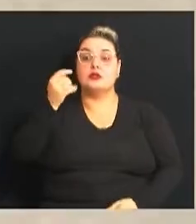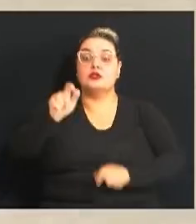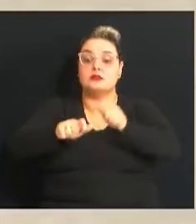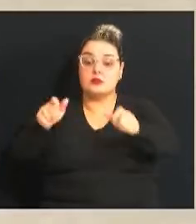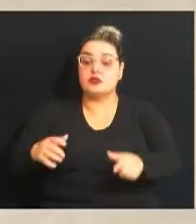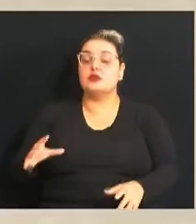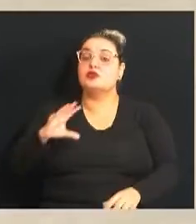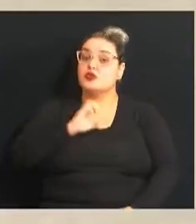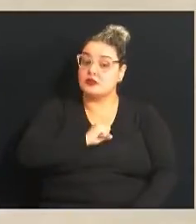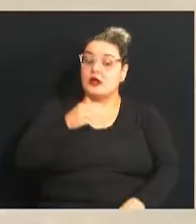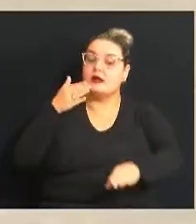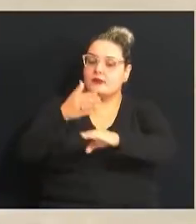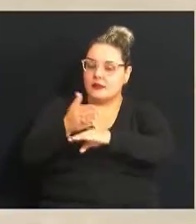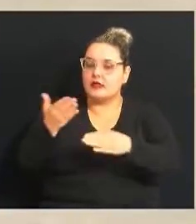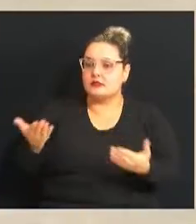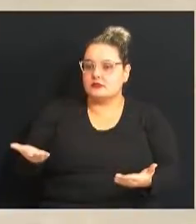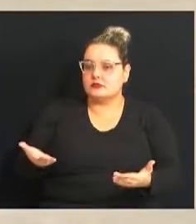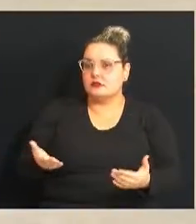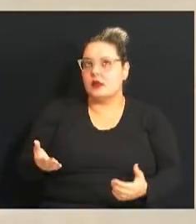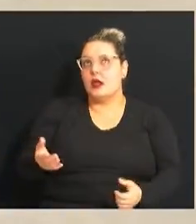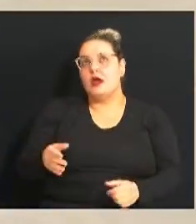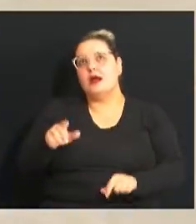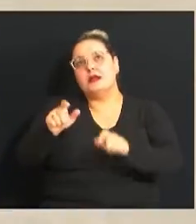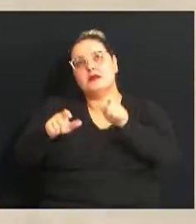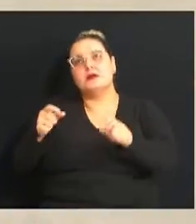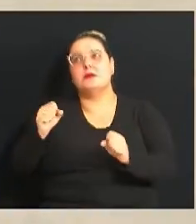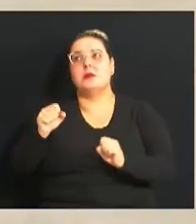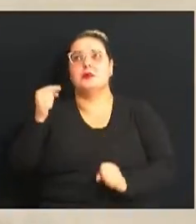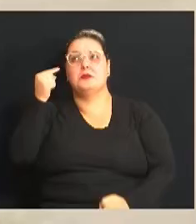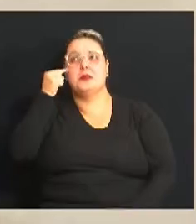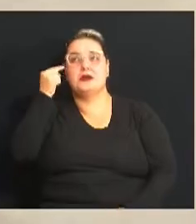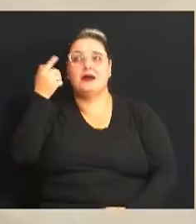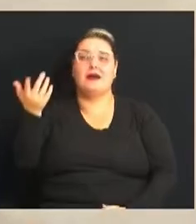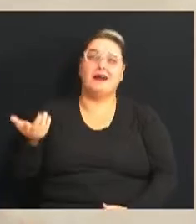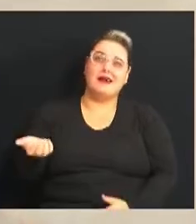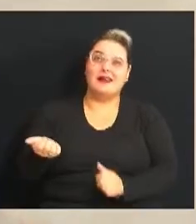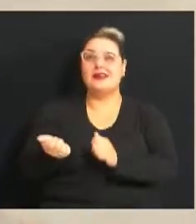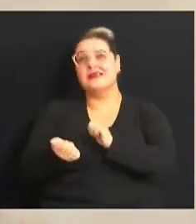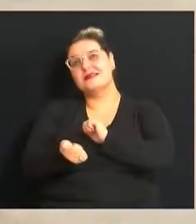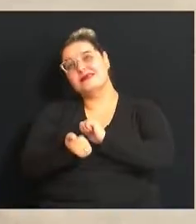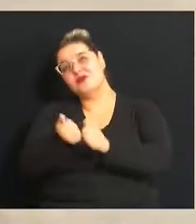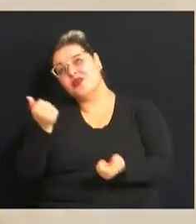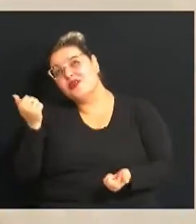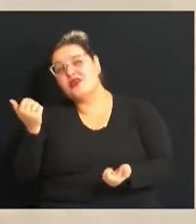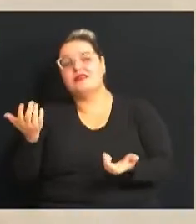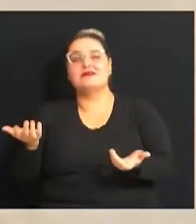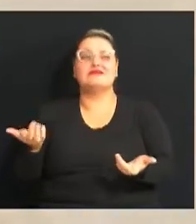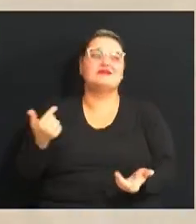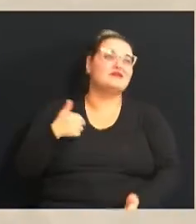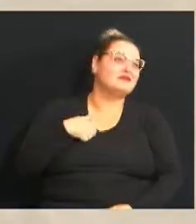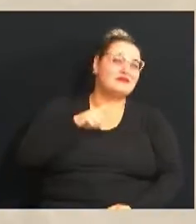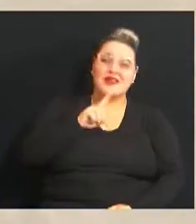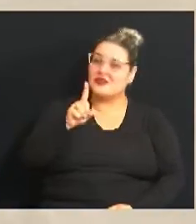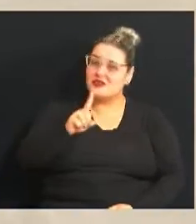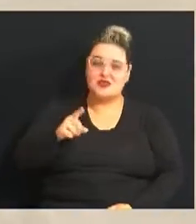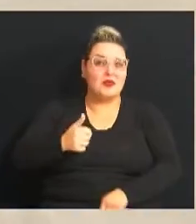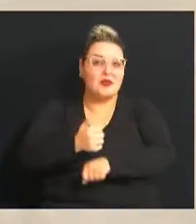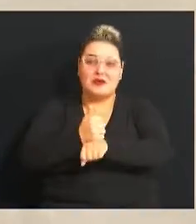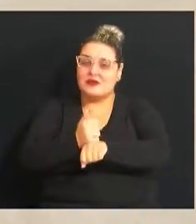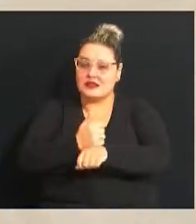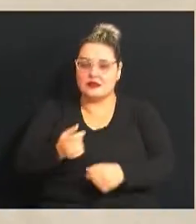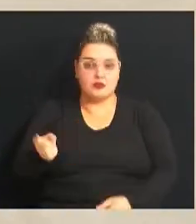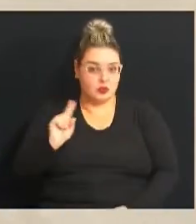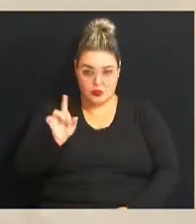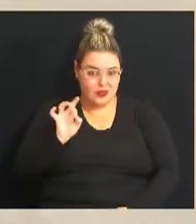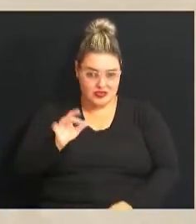participar. O pessoal pode pensar assim, mas esporte, de repente, eu não sou atleta. Não é só para